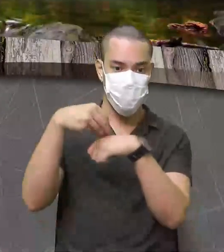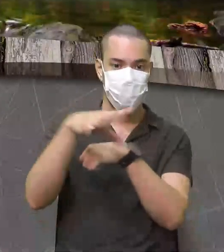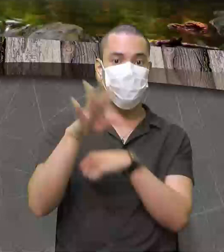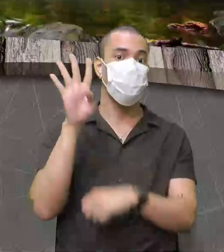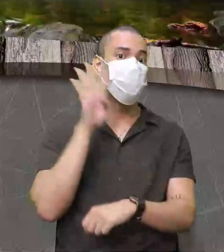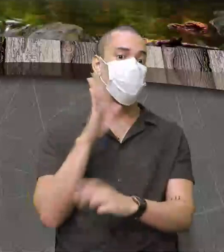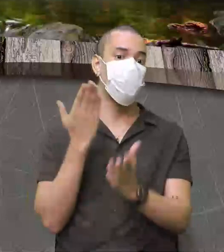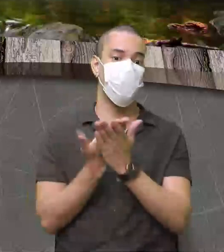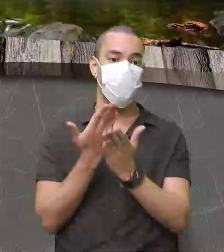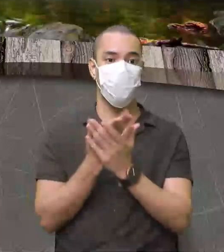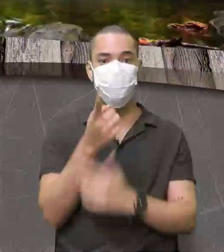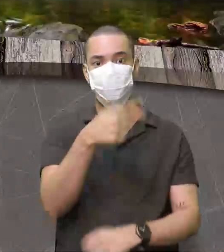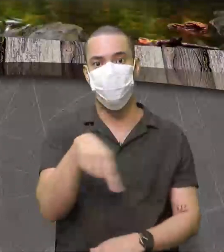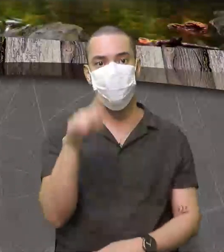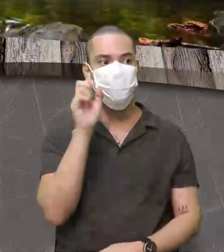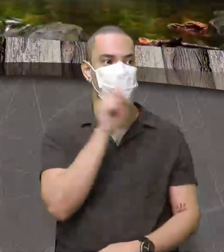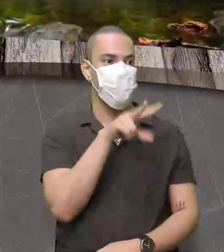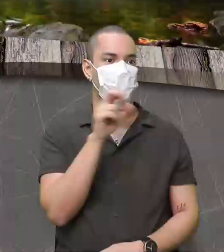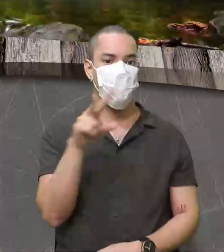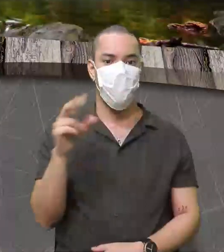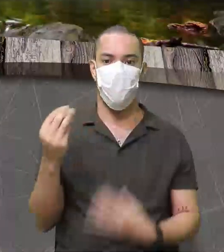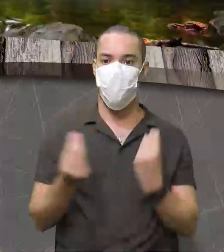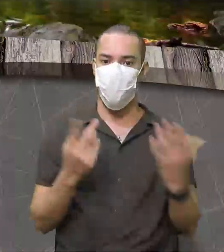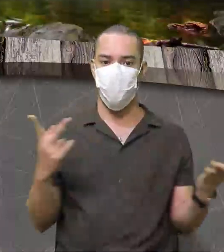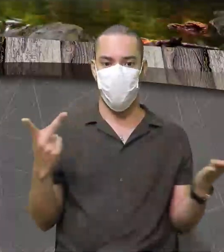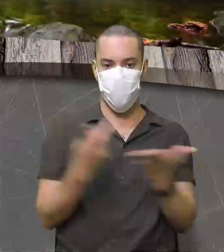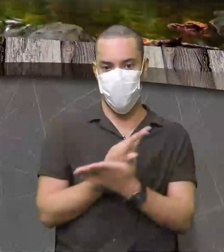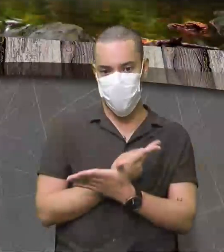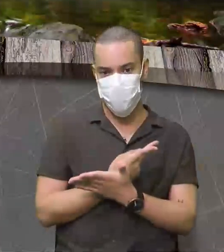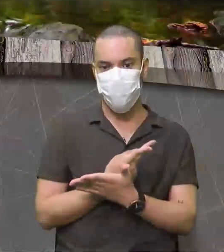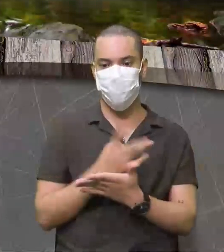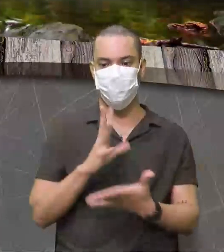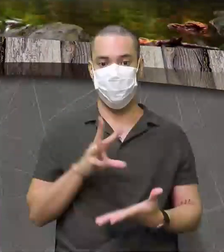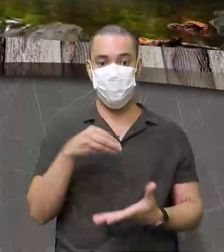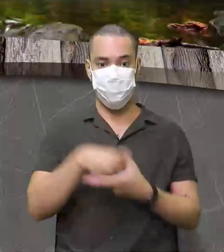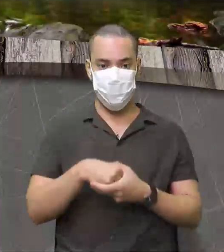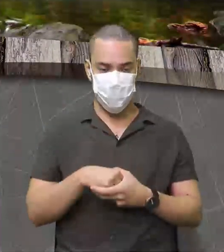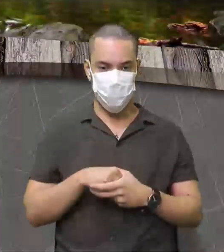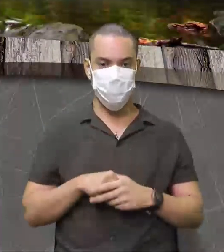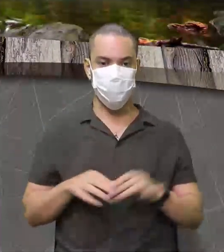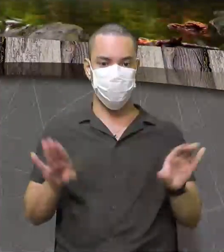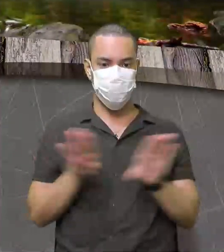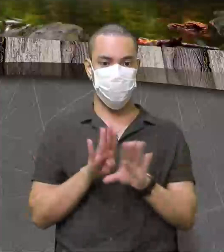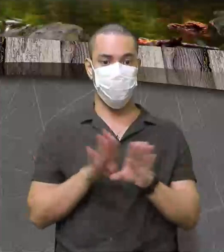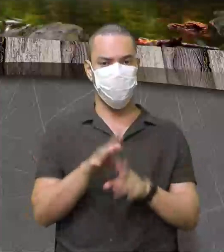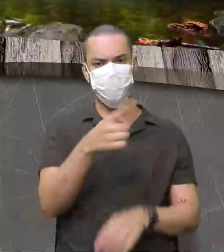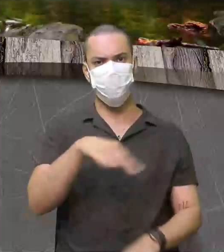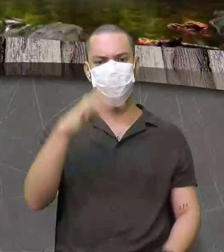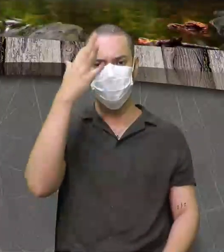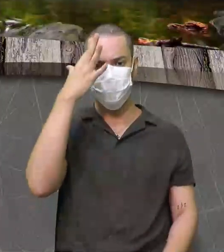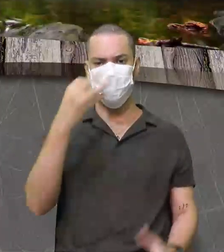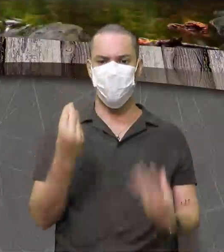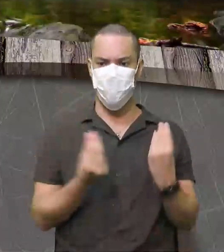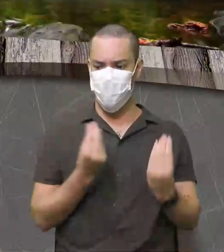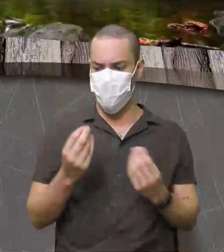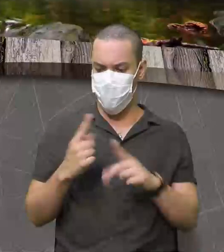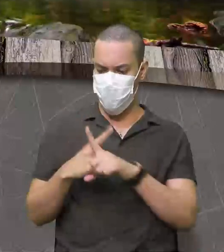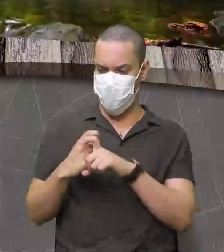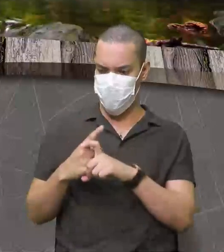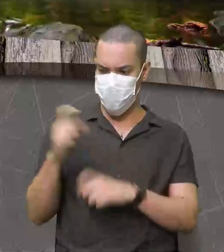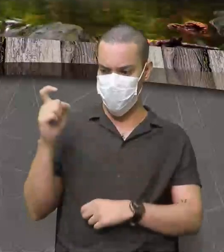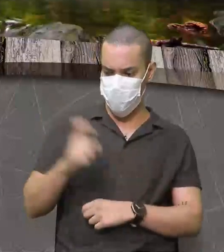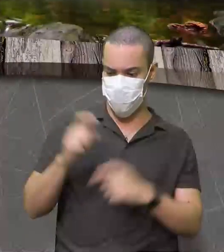vocês verem a região não homóloga, que é o que está envolvido aqui nessa situação, para que um cromossomo X, né, da mulher